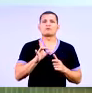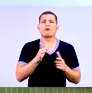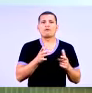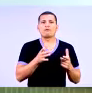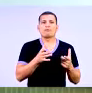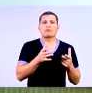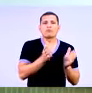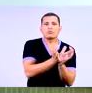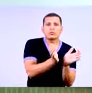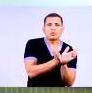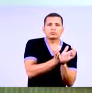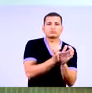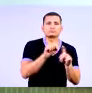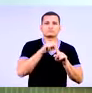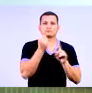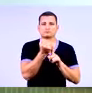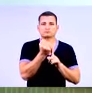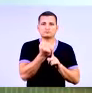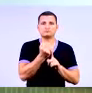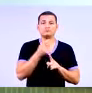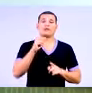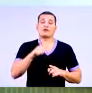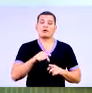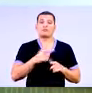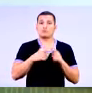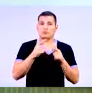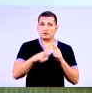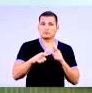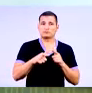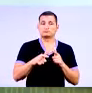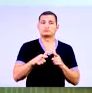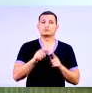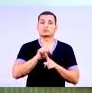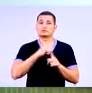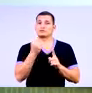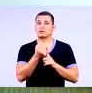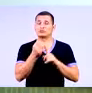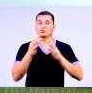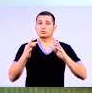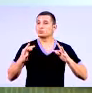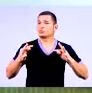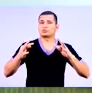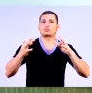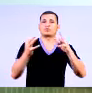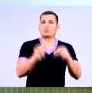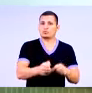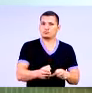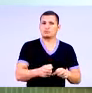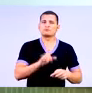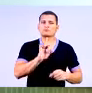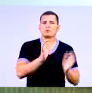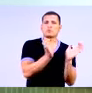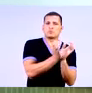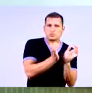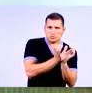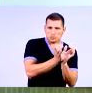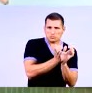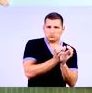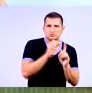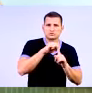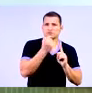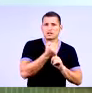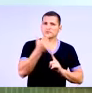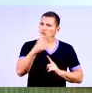da sociedade. Nós estamos falando dos problemas da sociedade como um todo. Se certa parcela da sociedade não tem